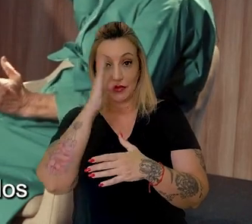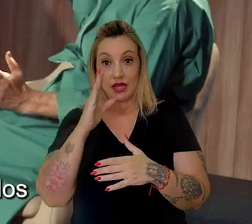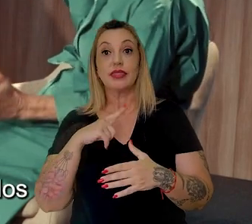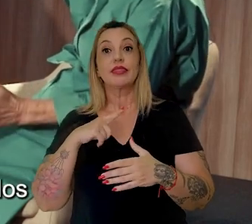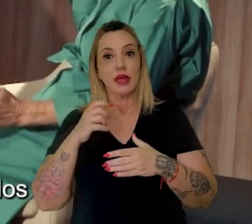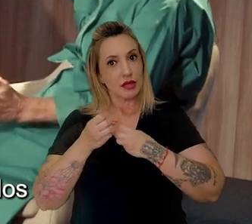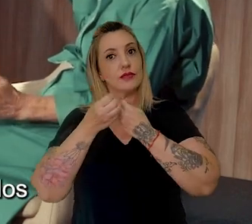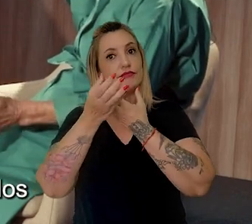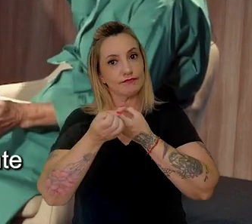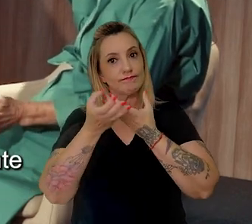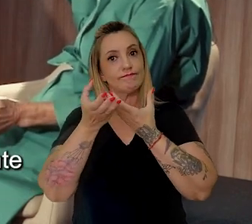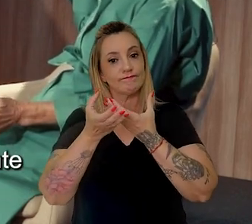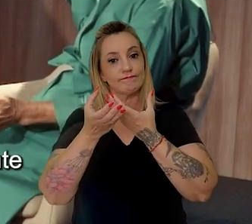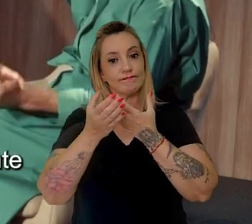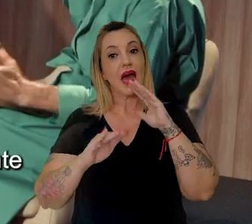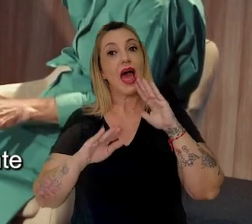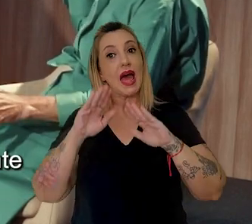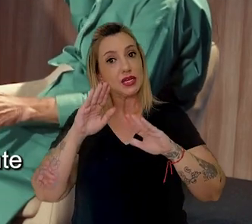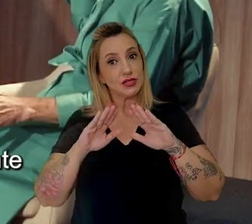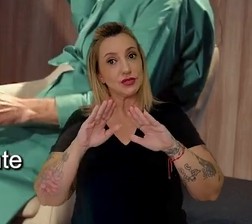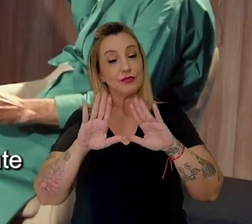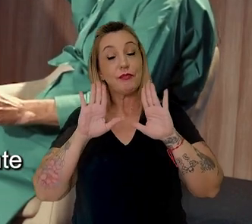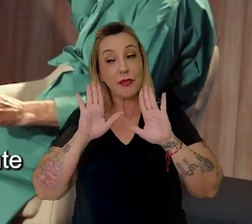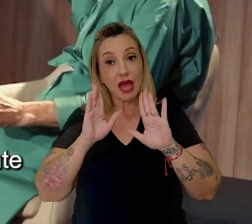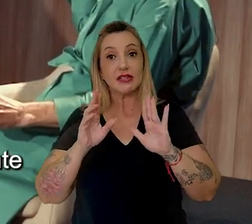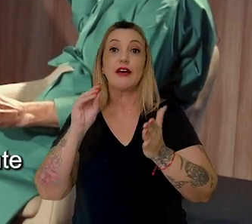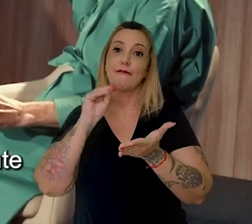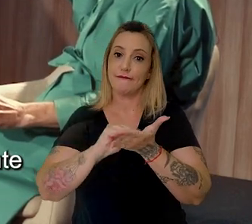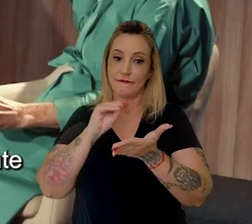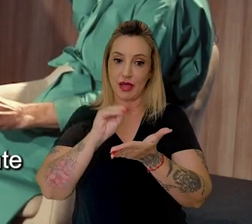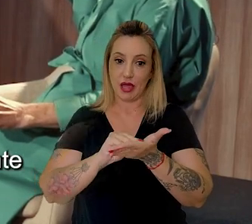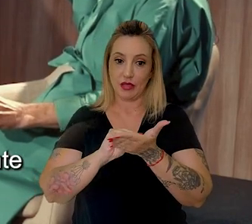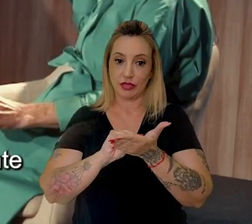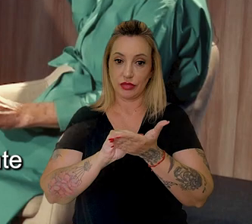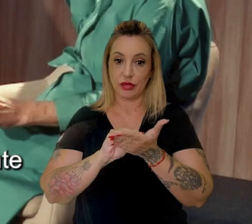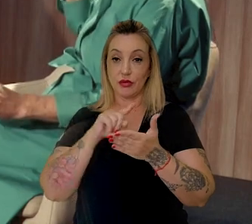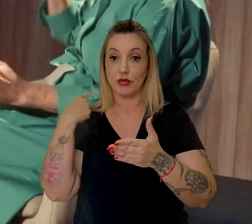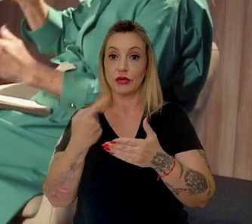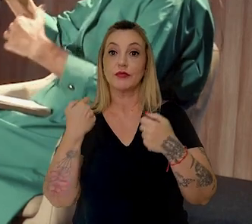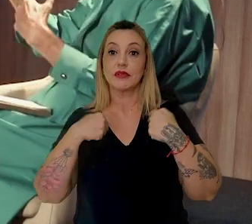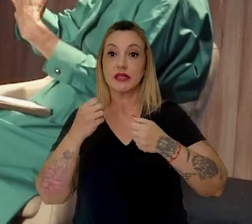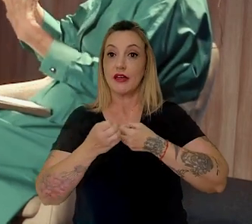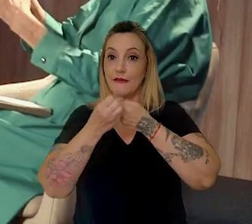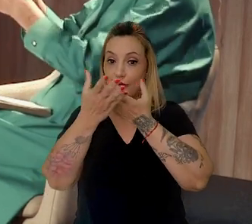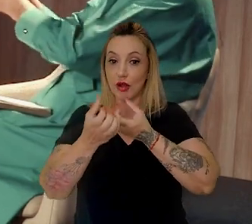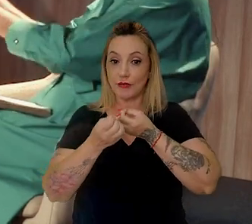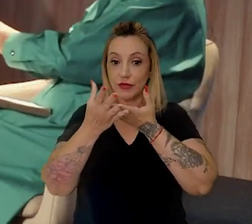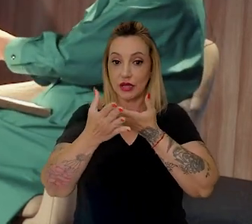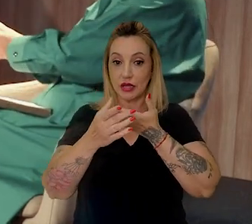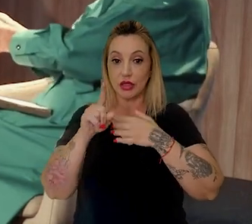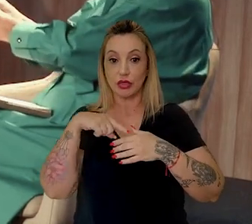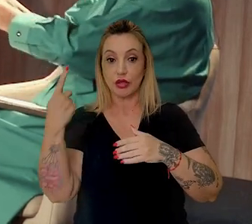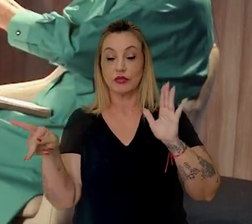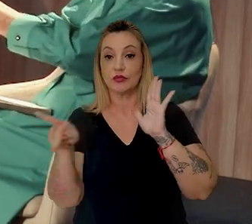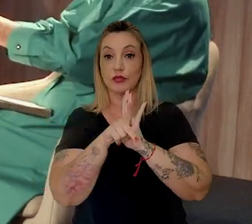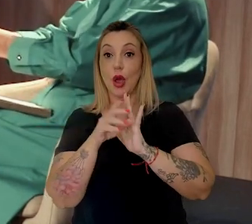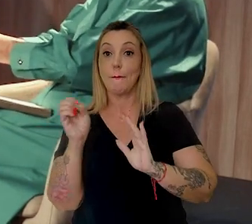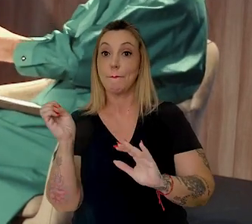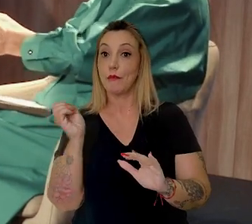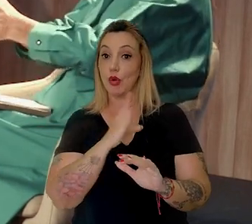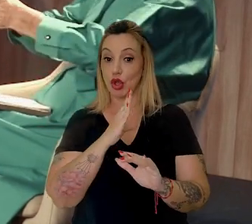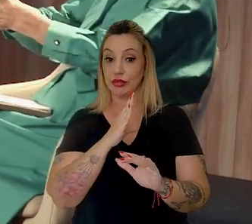ainda tem uma fonte de dados razoável e mesmo assim insuficiente para aquilo que a gente precisa para ter nossos próprios